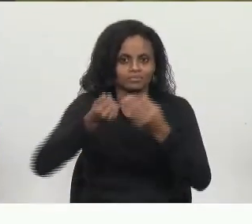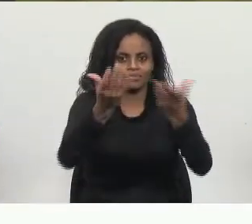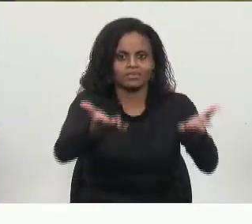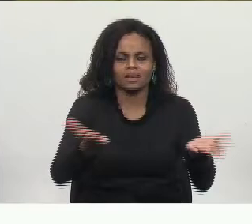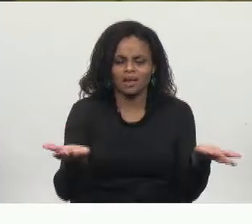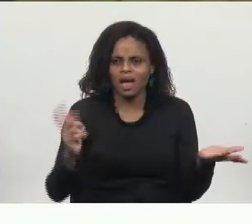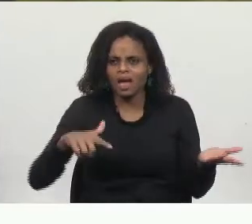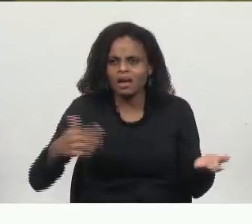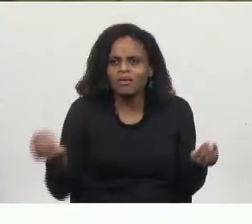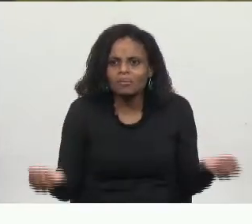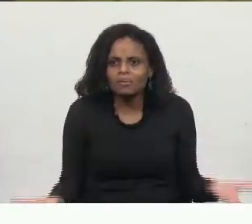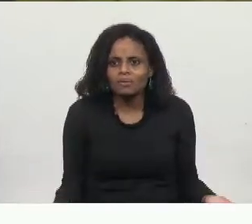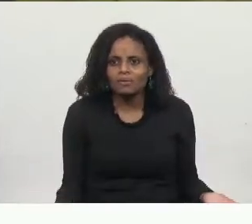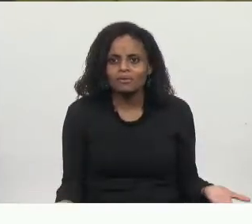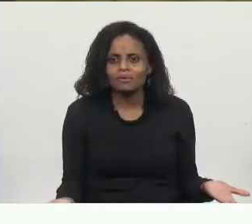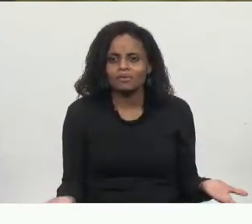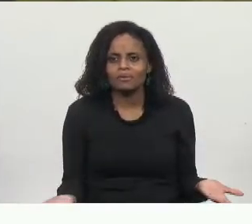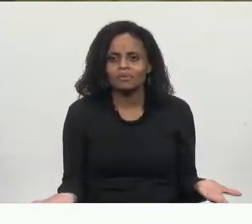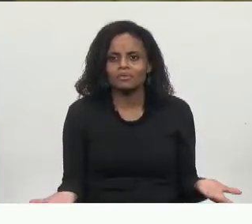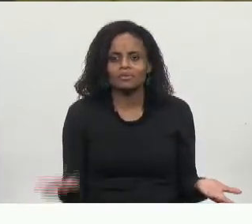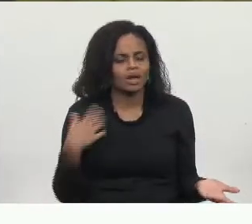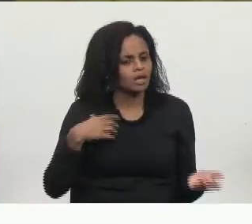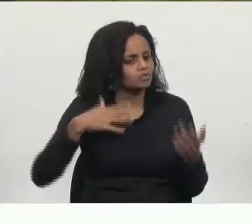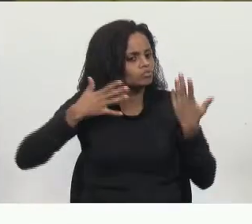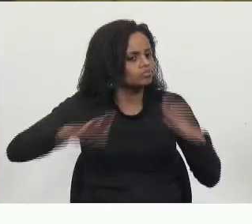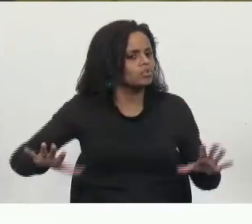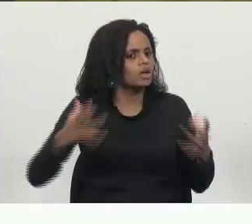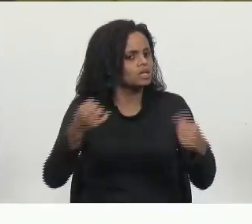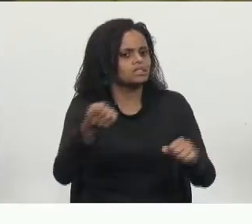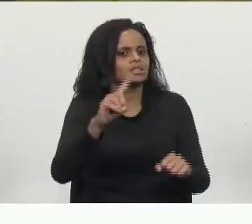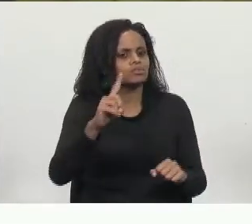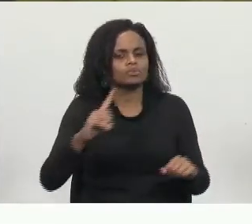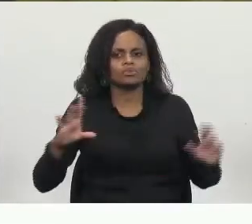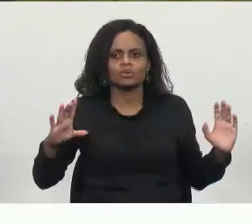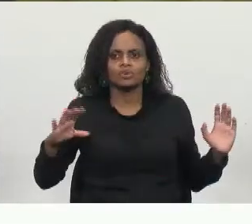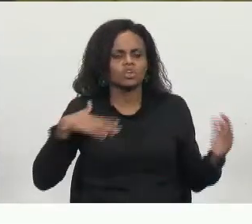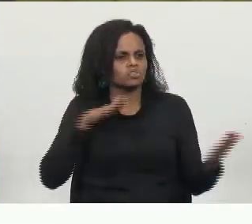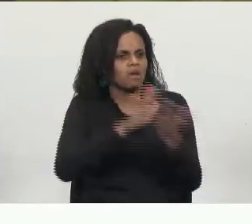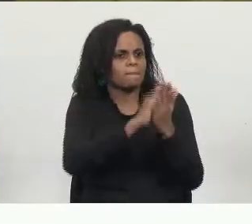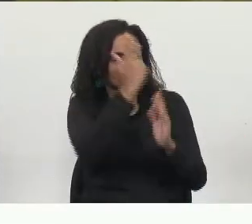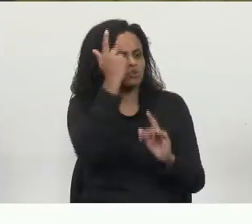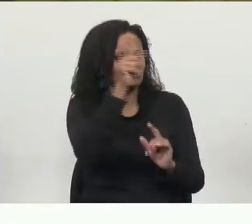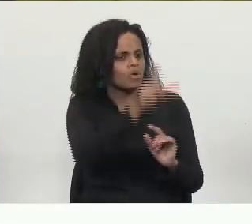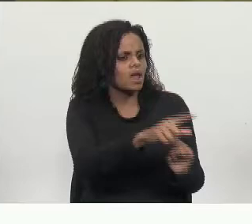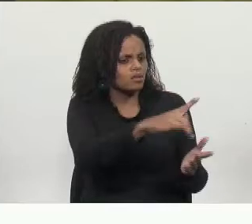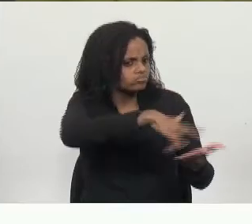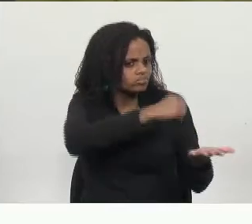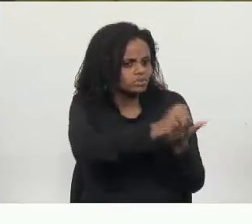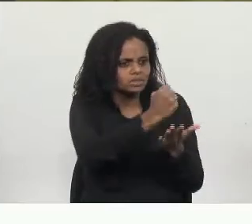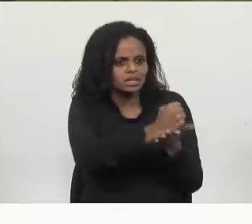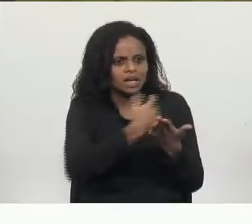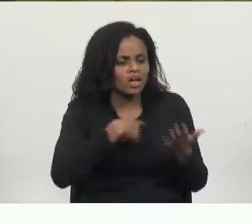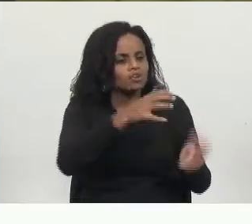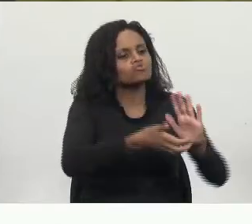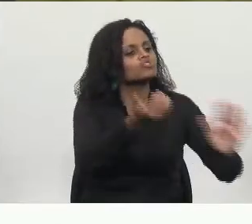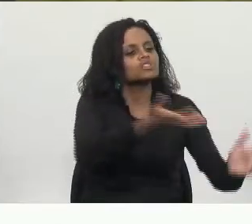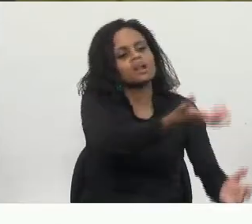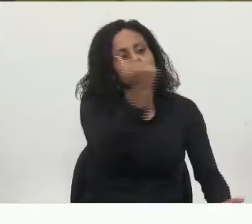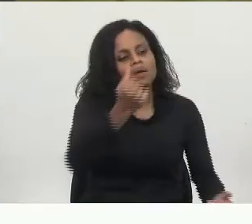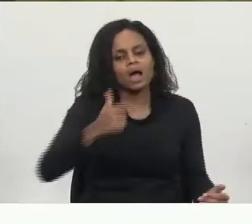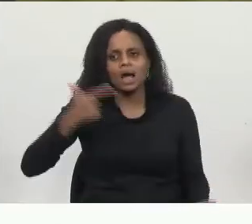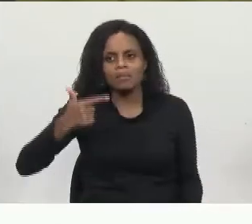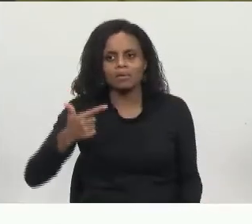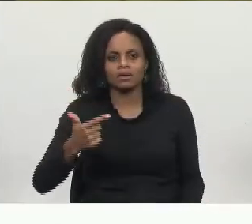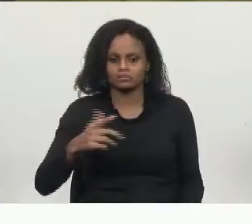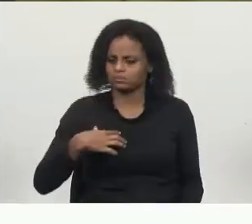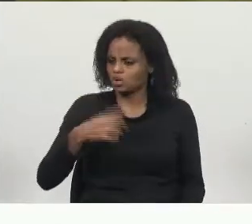para desarmar a pessoa? Eu me recuso a desarmar uma pessoa que tem porte, entendeu? Não vou fazer isso com um colega. Eu me